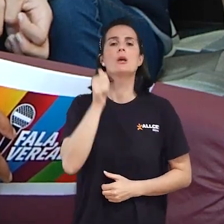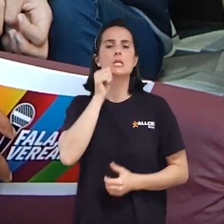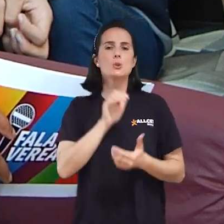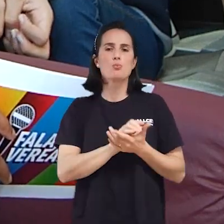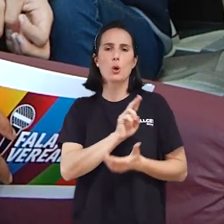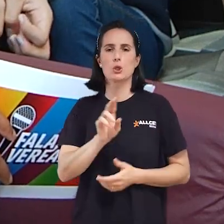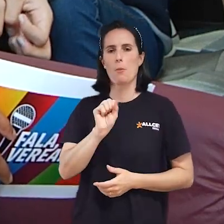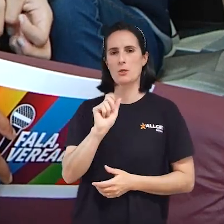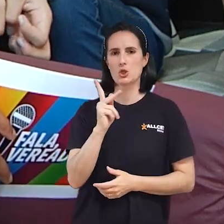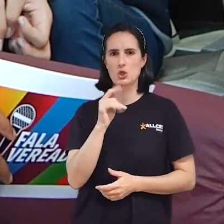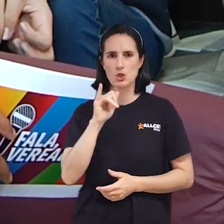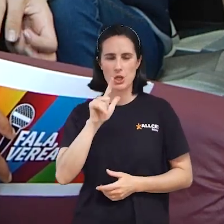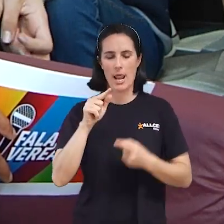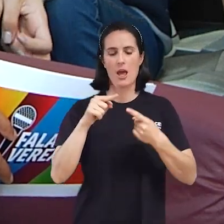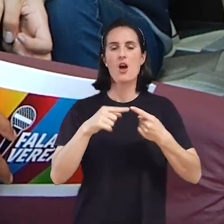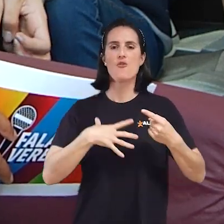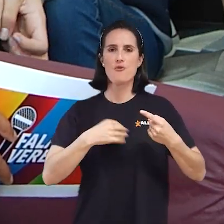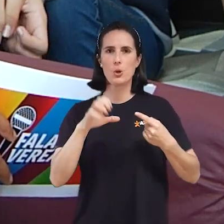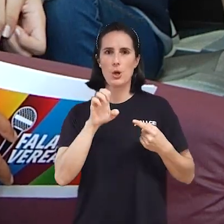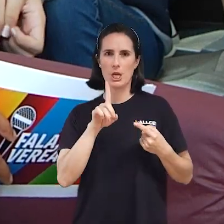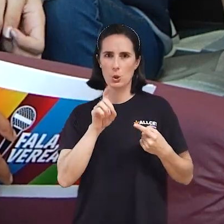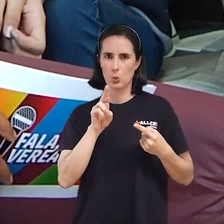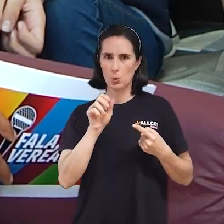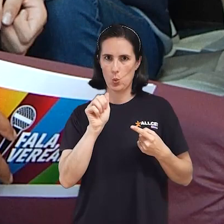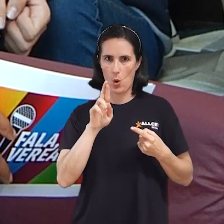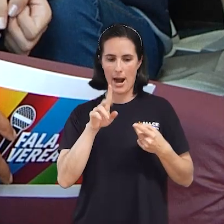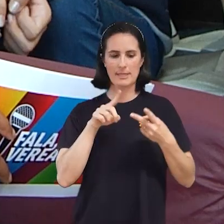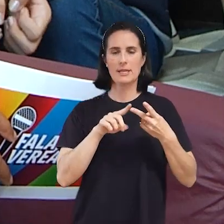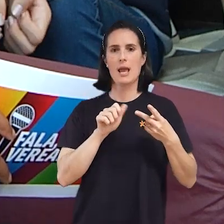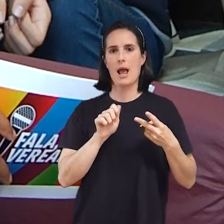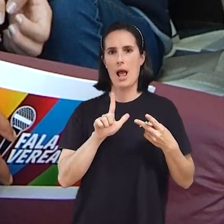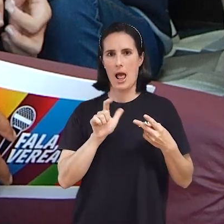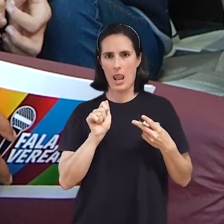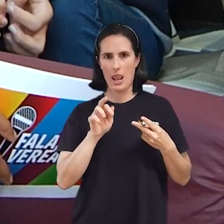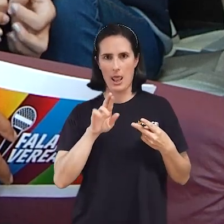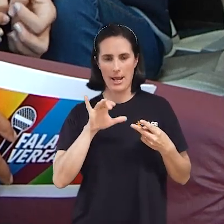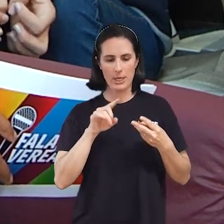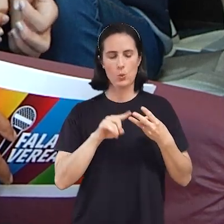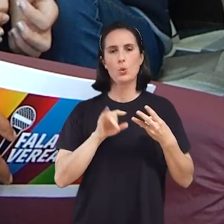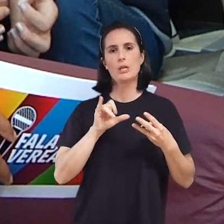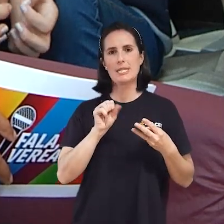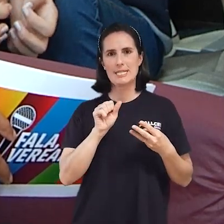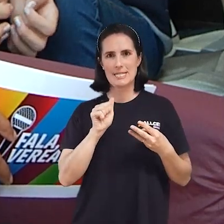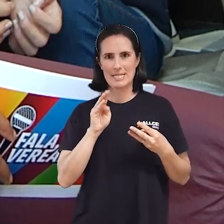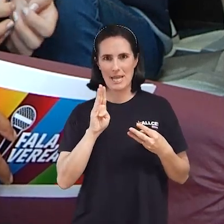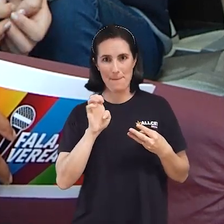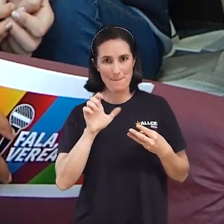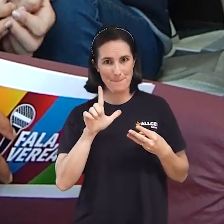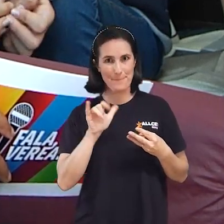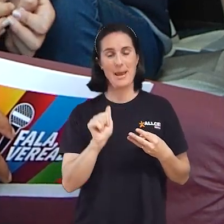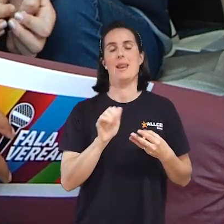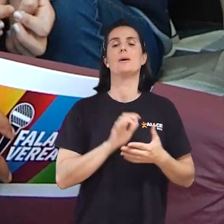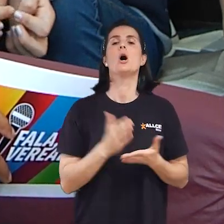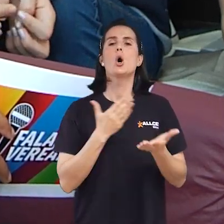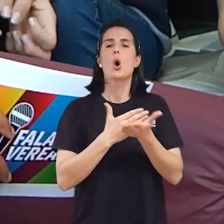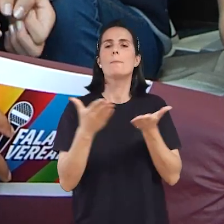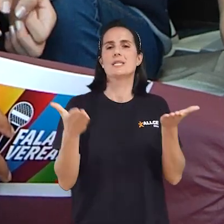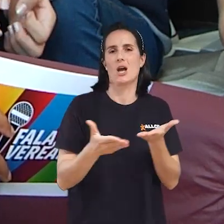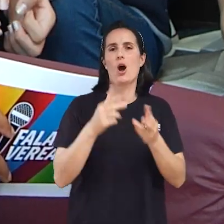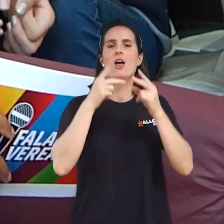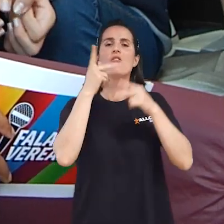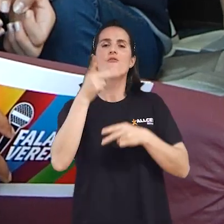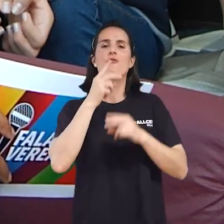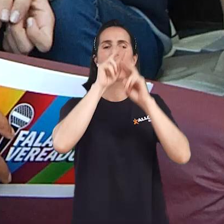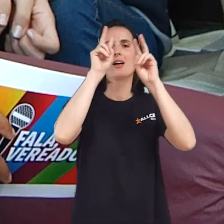Sheila, pai do Eduardo, do Alarico e da Isabela. Começa agora o Fala Vereador com